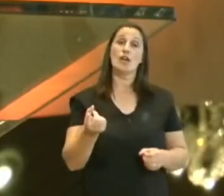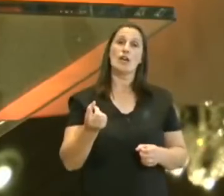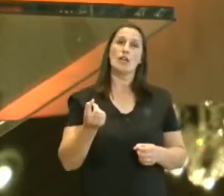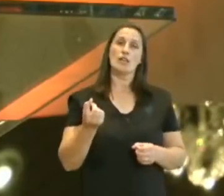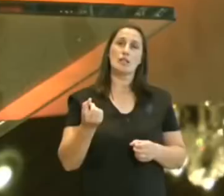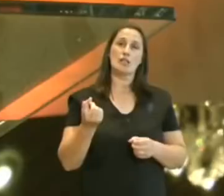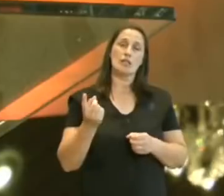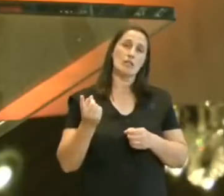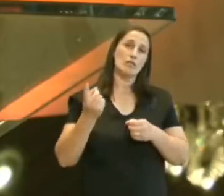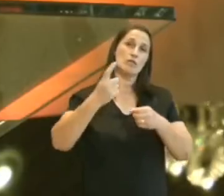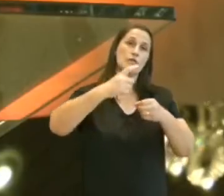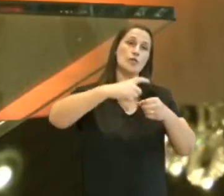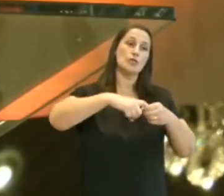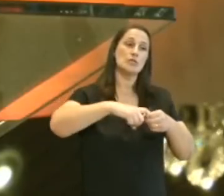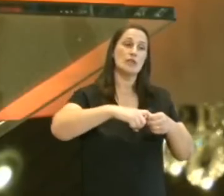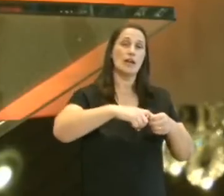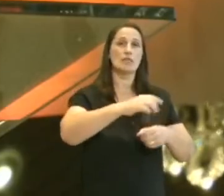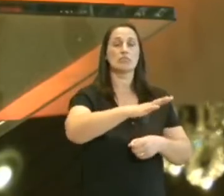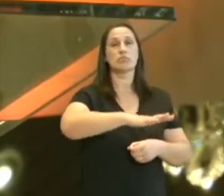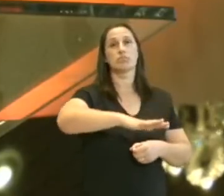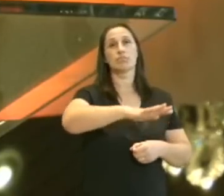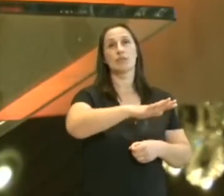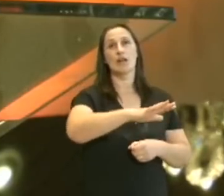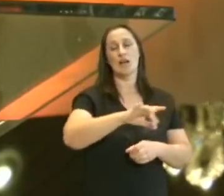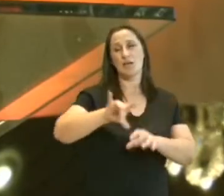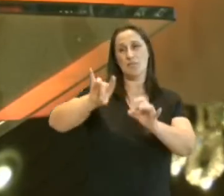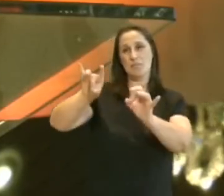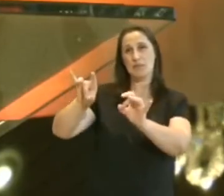e abandonar a missão.